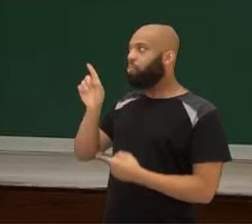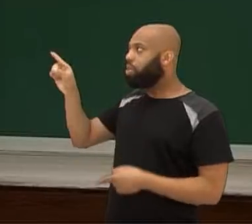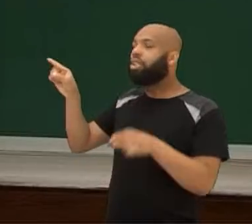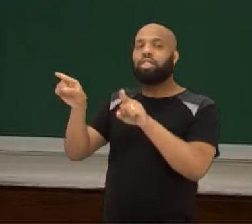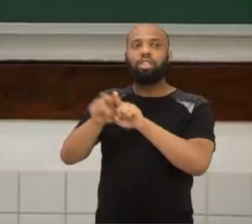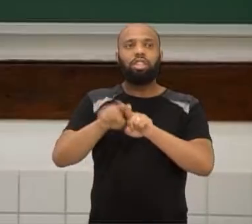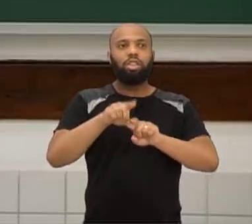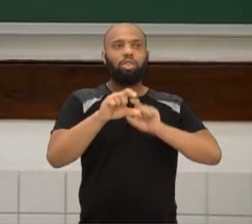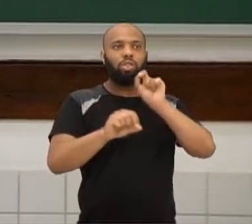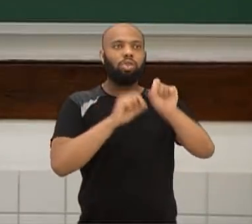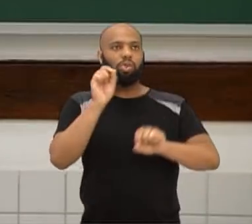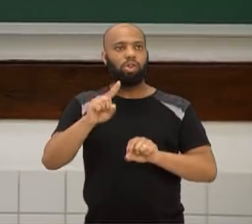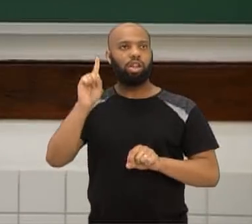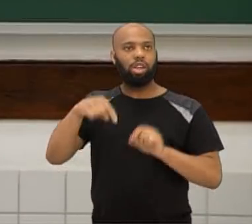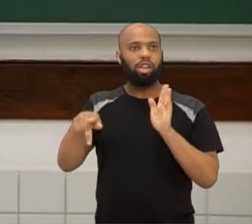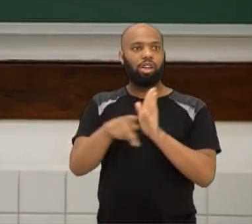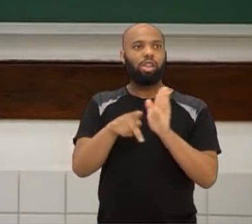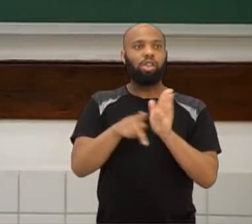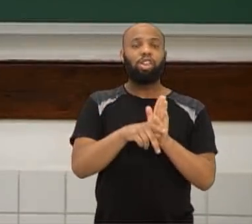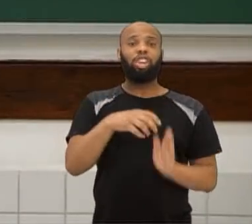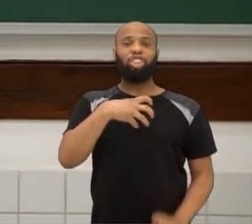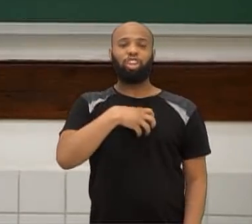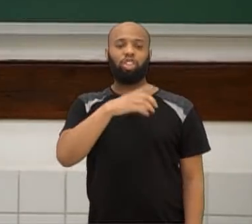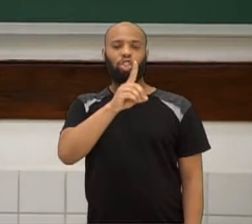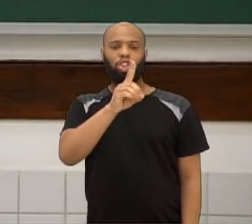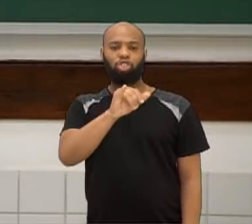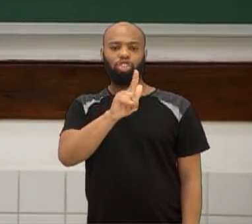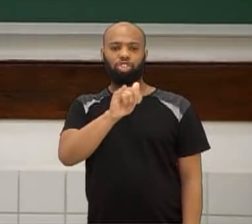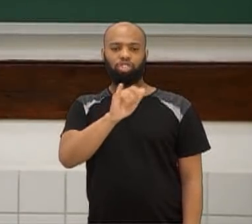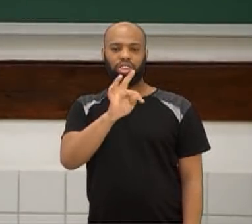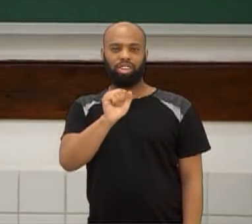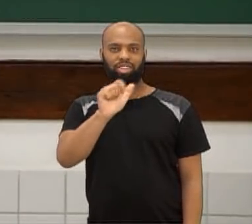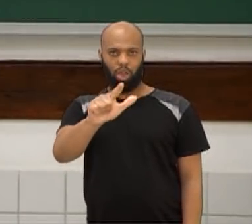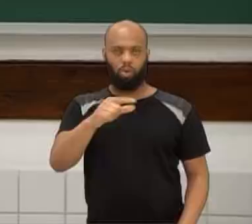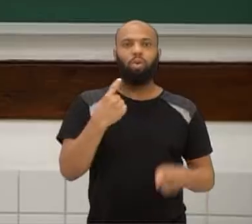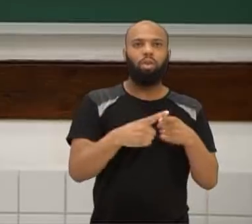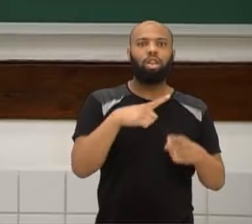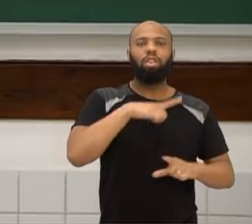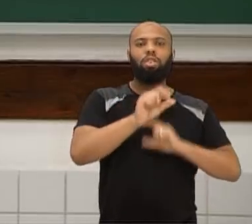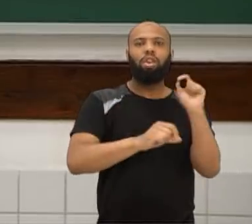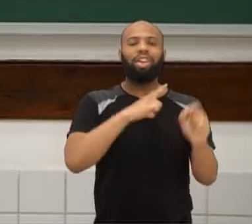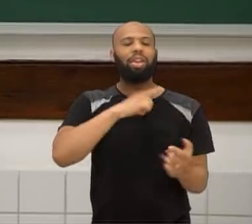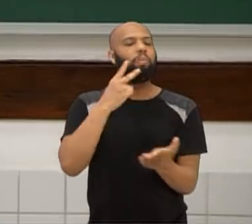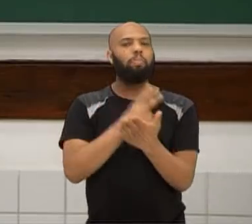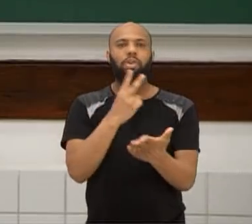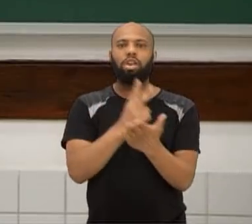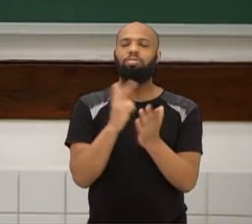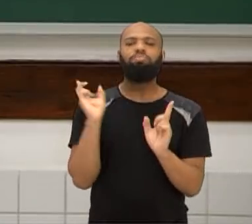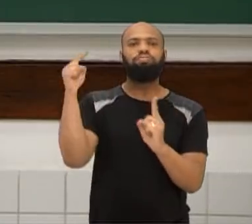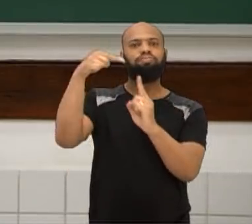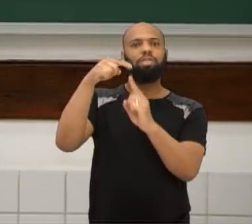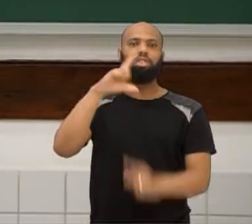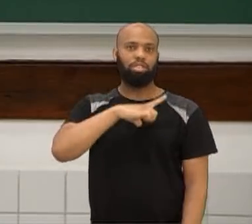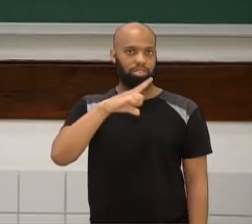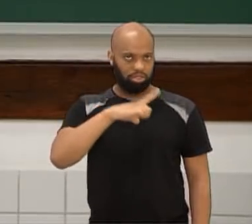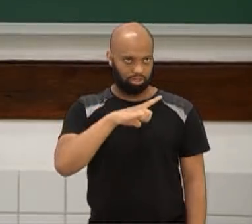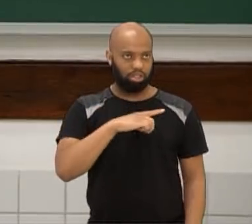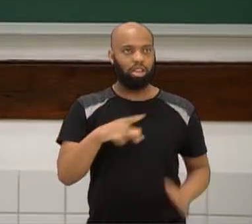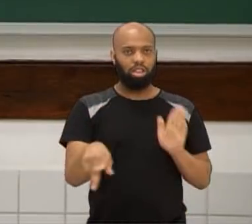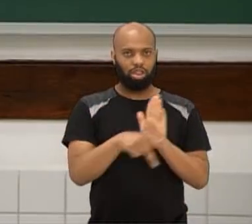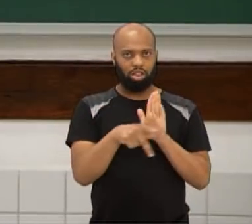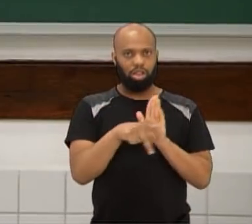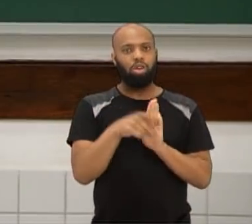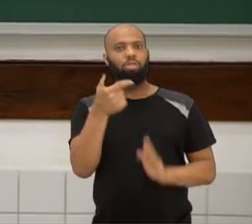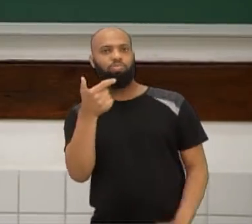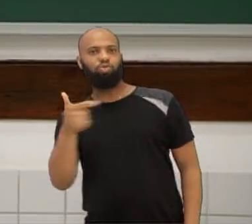vocês agora o panfleto digital. O panfleto digital, ele tem as mesmas funções, certo?